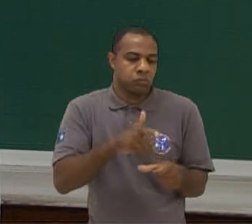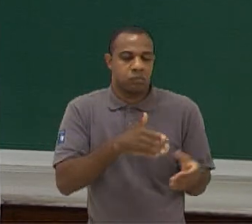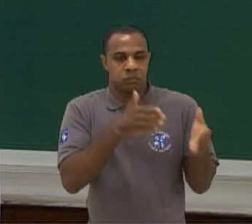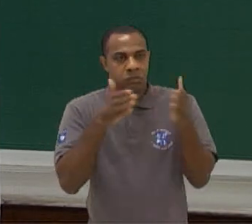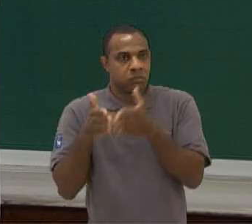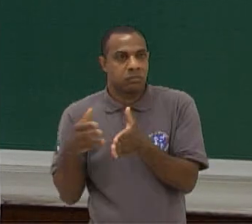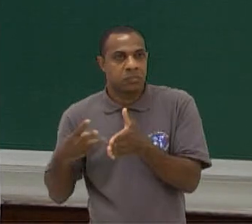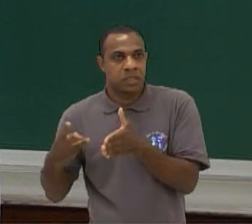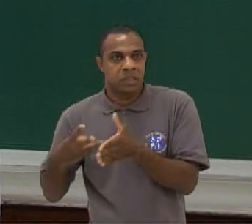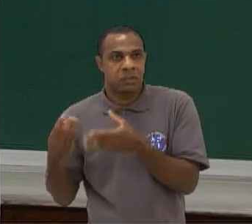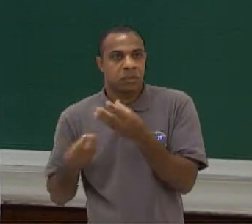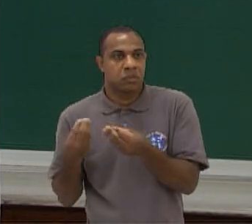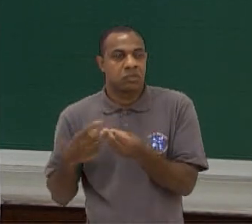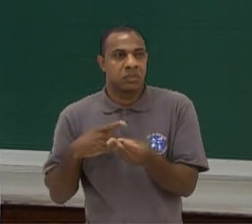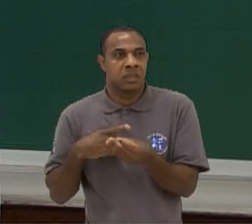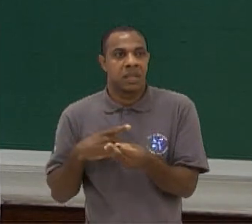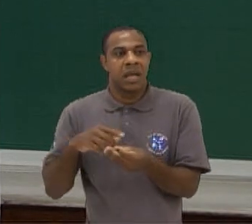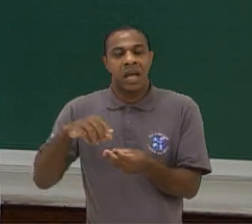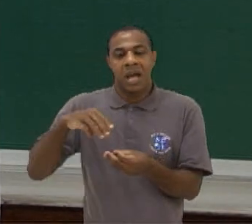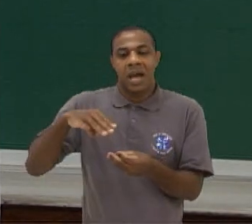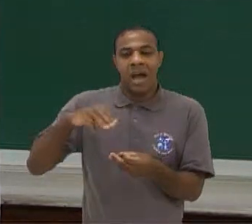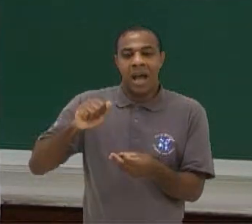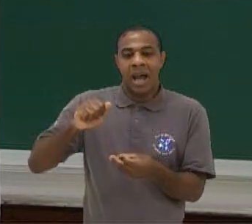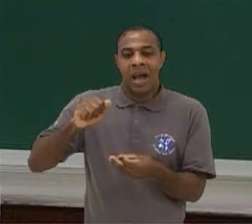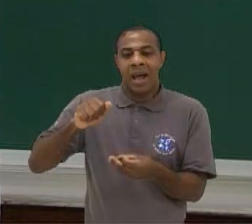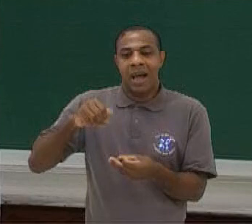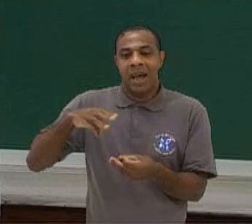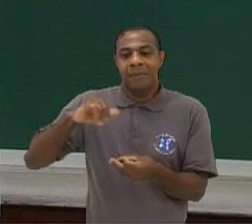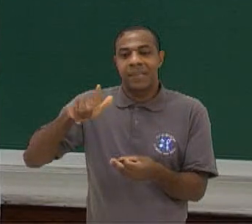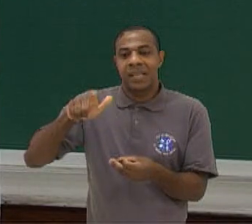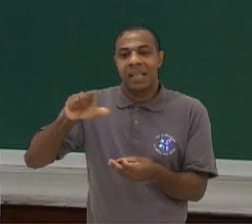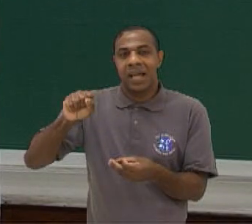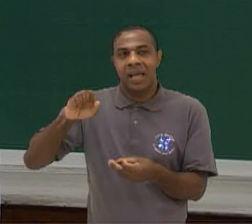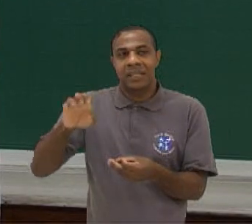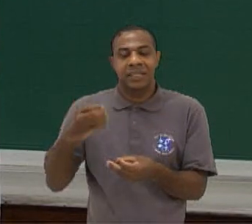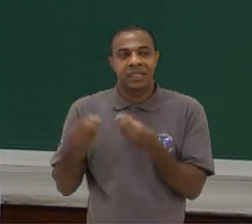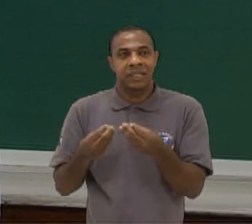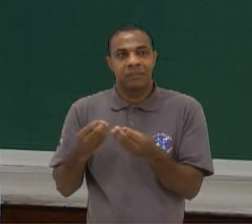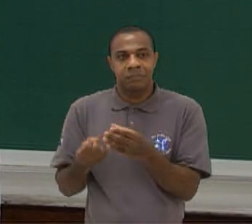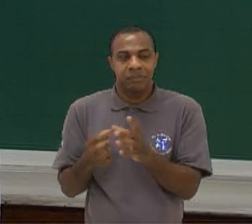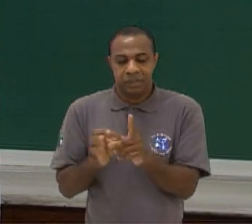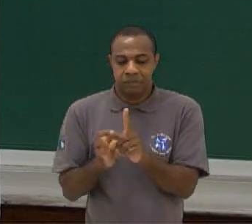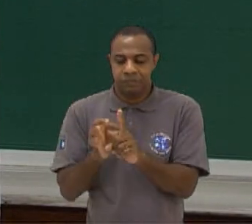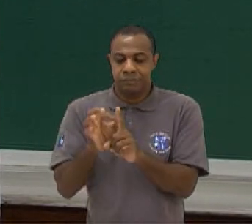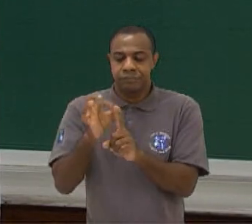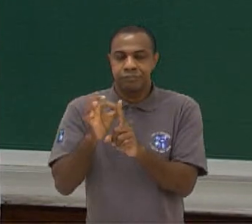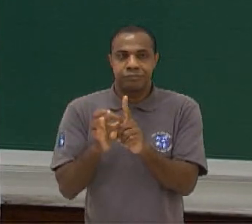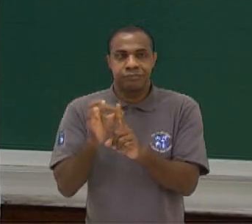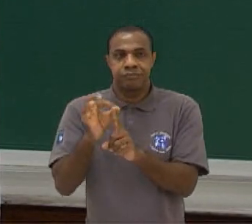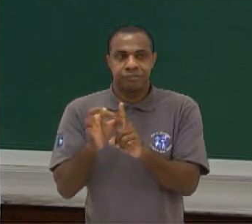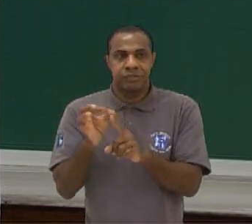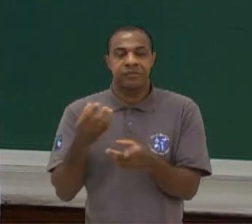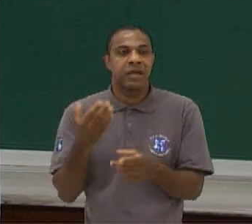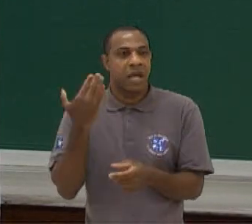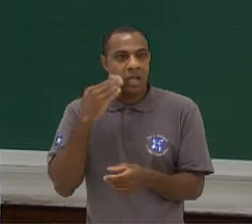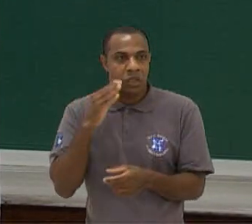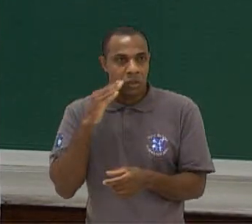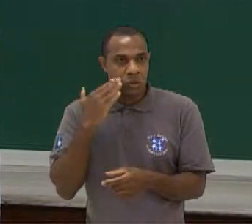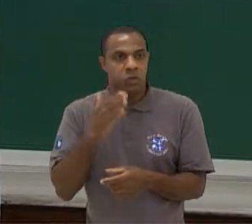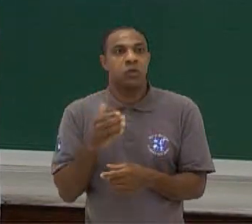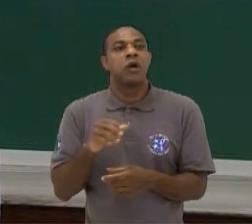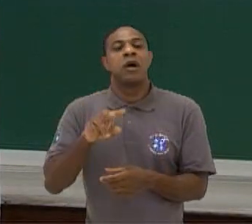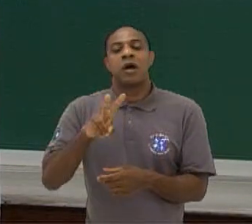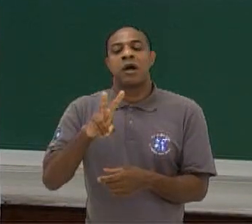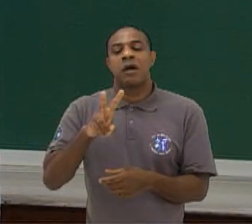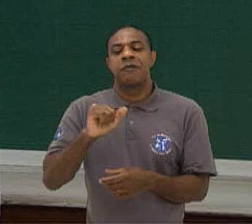a amilase, essa enzima, ela é degradada pela alta temperatura. Portanto, ainda temos amido e fica azul-violeta.